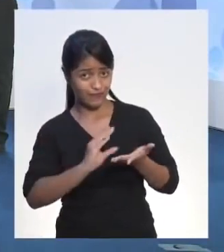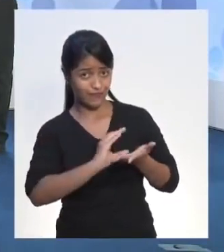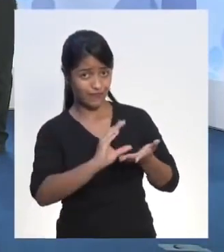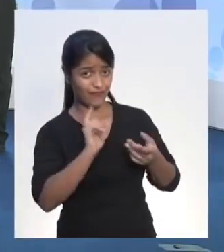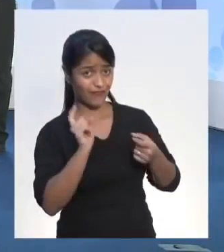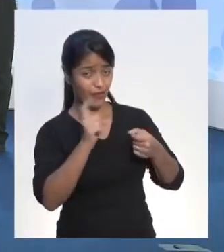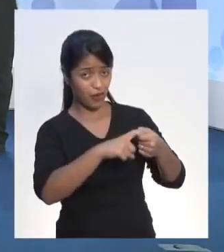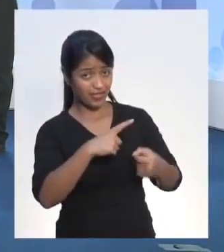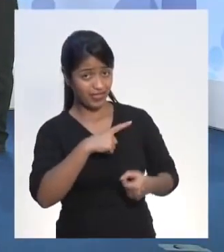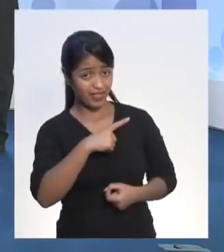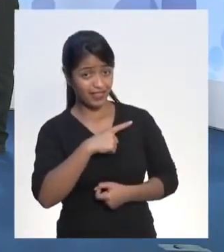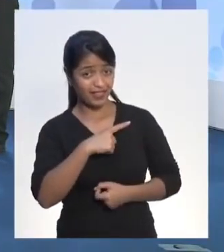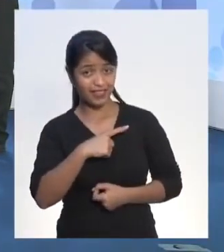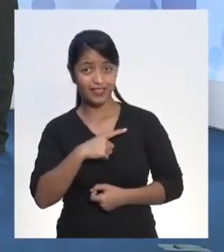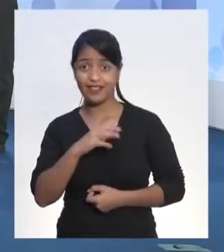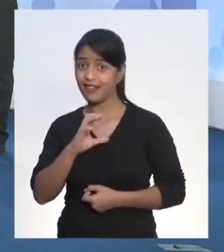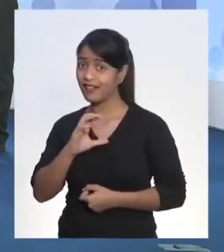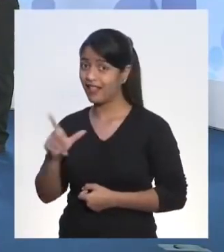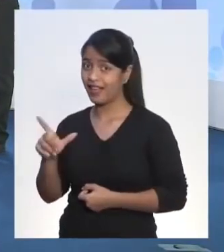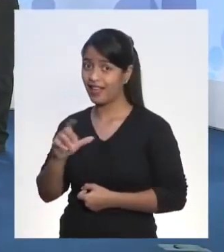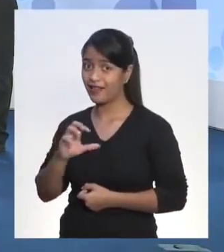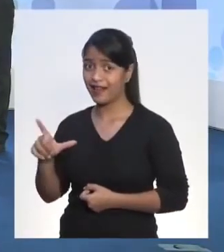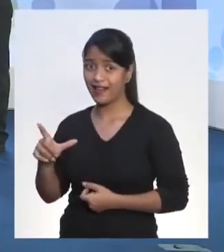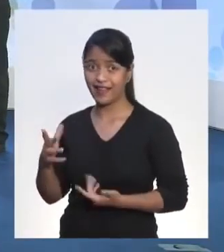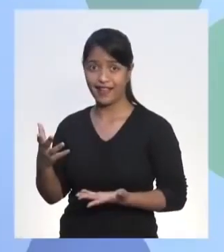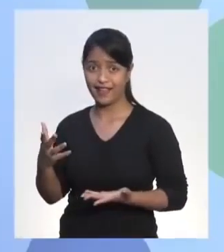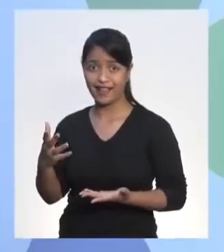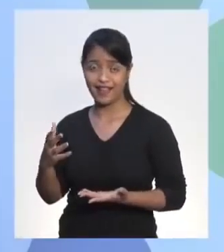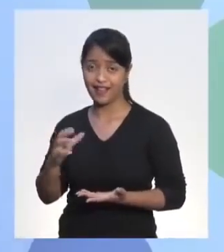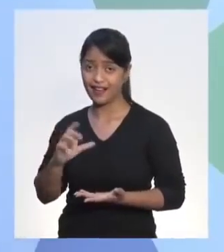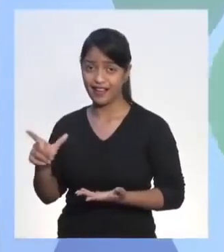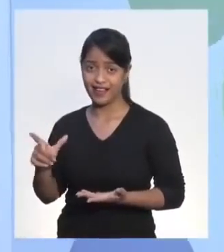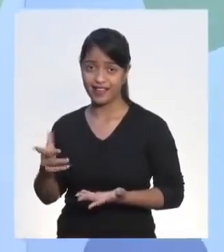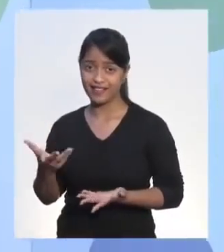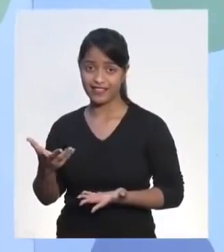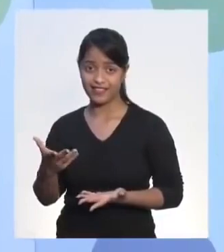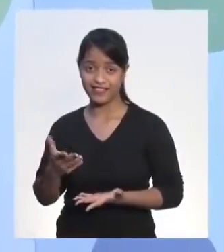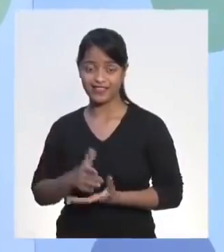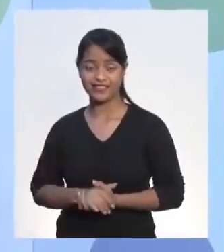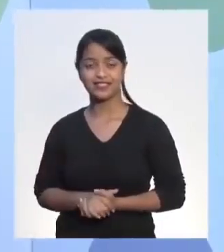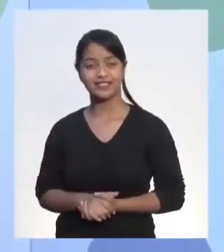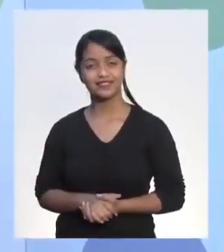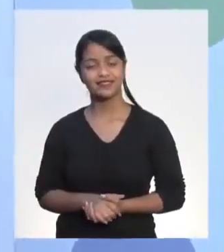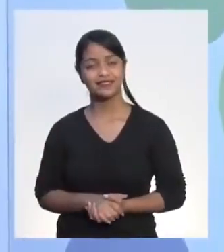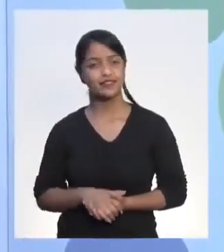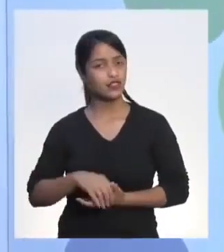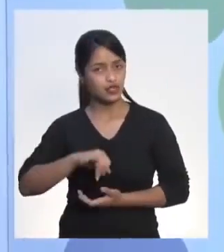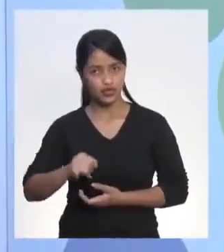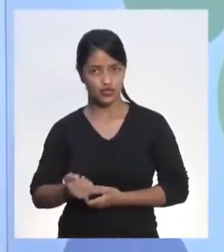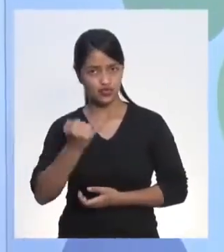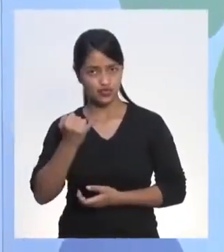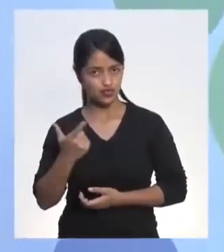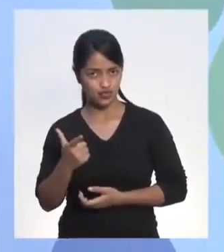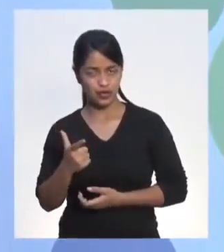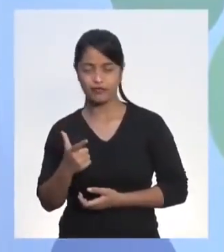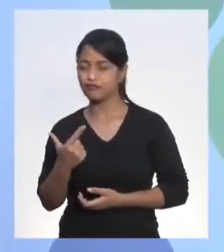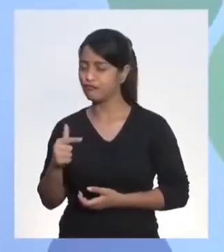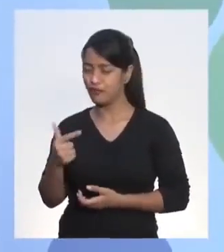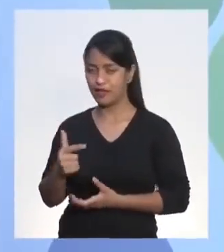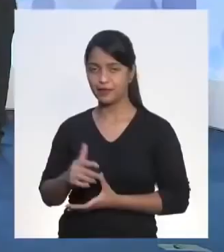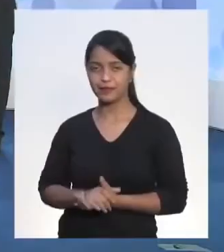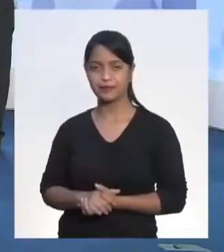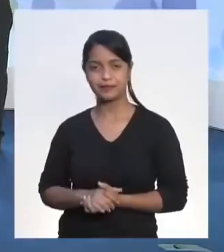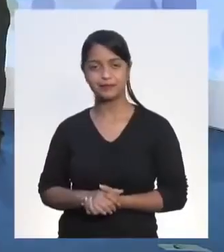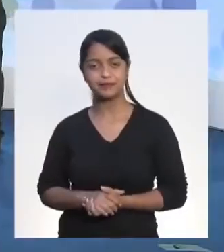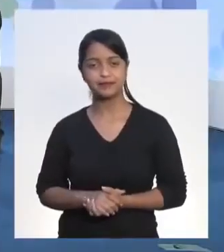Claro! Tem? Óbvio. É a pergunta. Tá certa a dívida? Não. Não Tem que teve votar. juros, né? Não teve juros nessa Não, história. não Bom, tem. então,